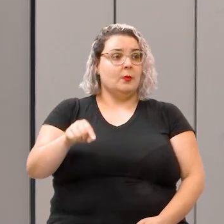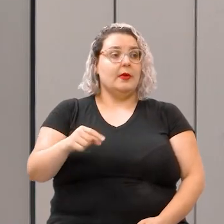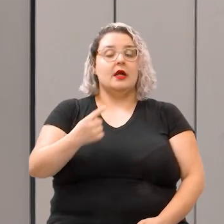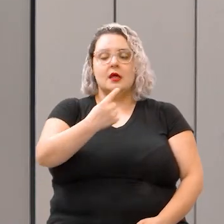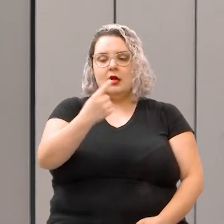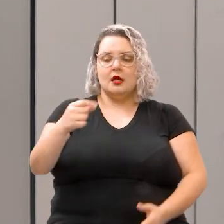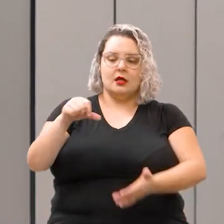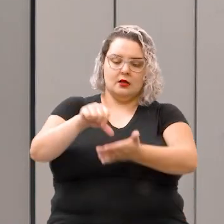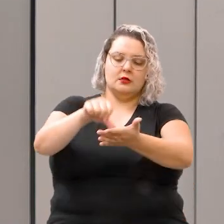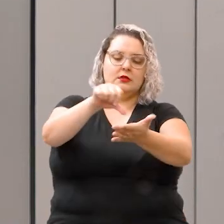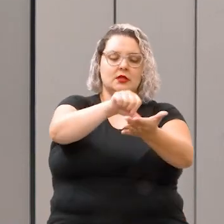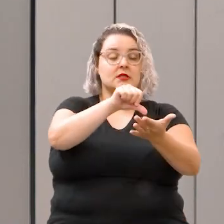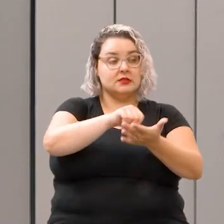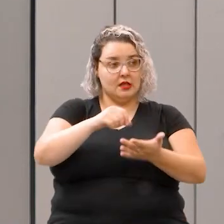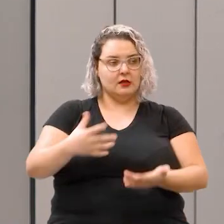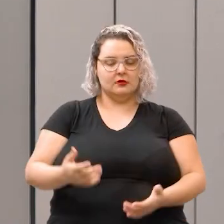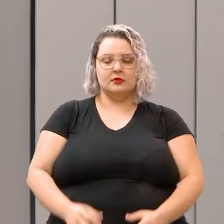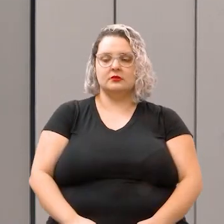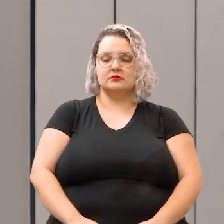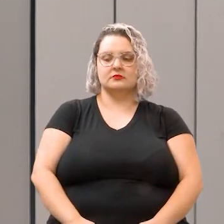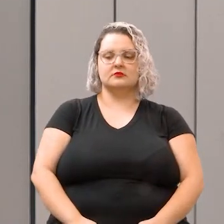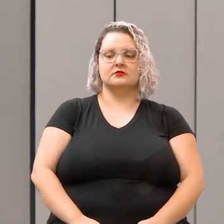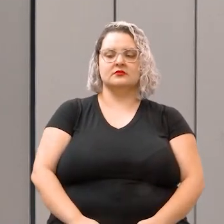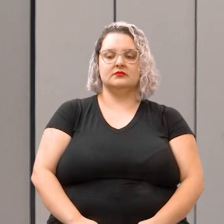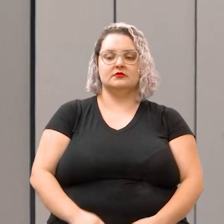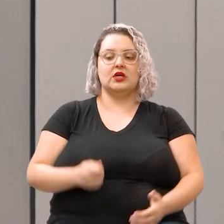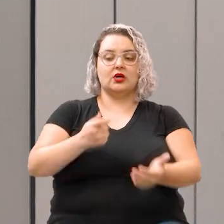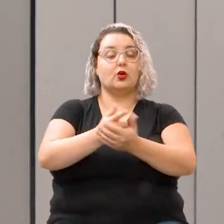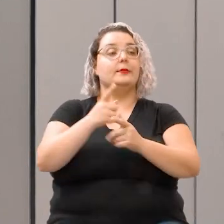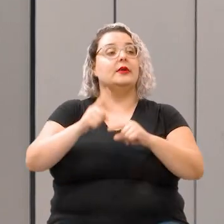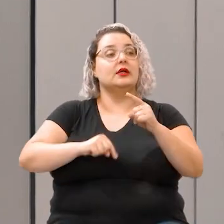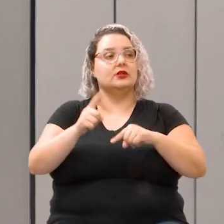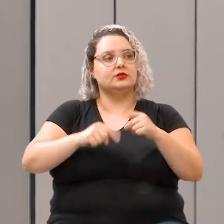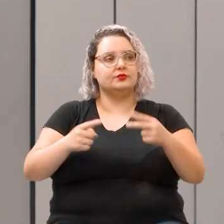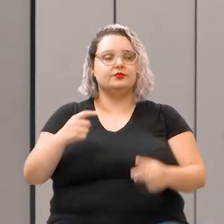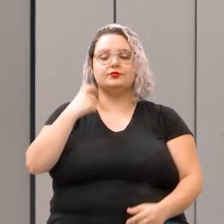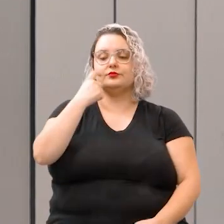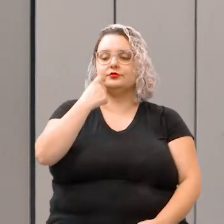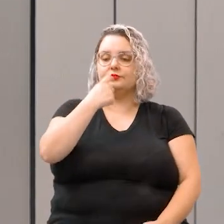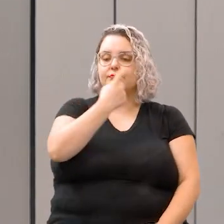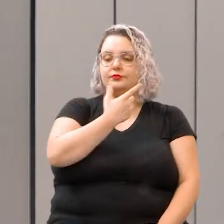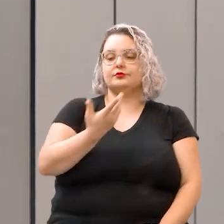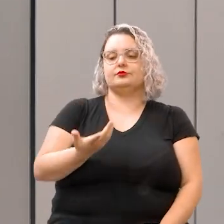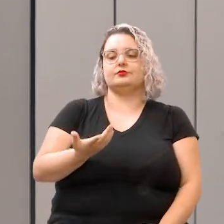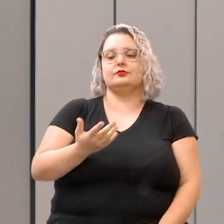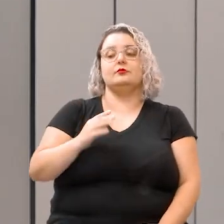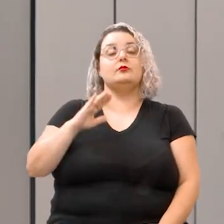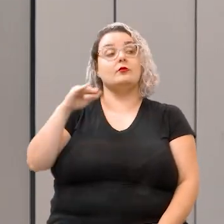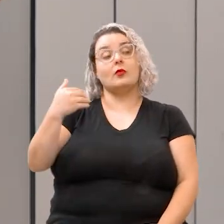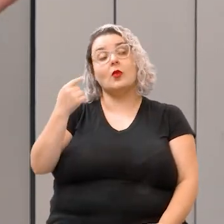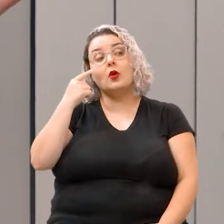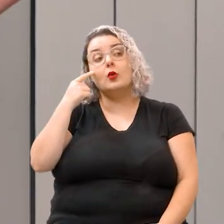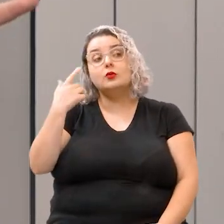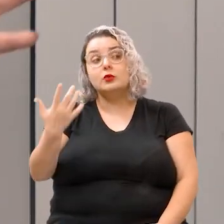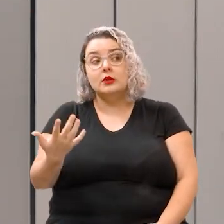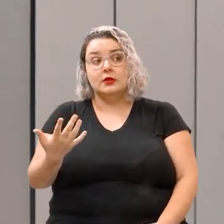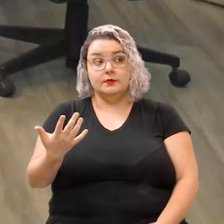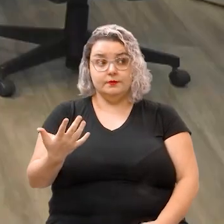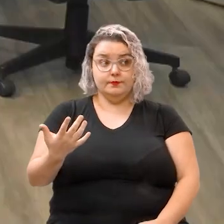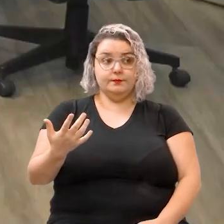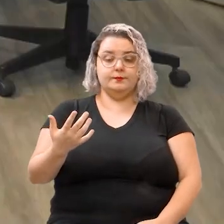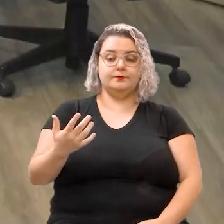centro, para a aquisição de equipamentos de materiais odontológicos. Quando a gente pensa